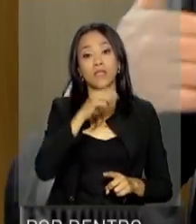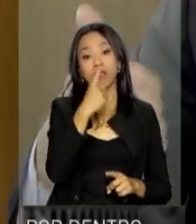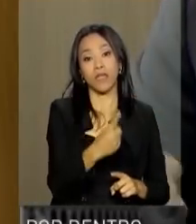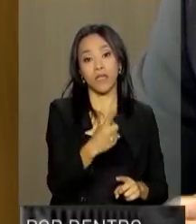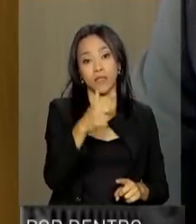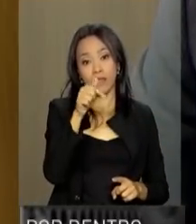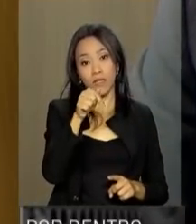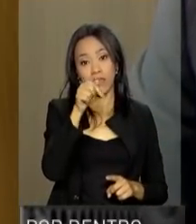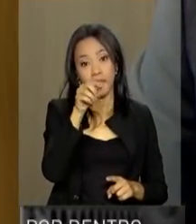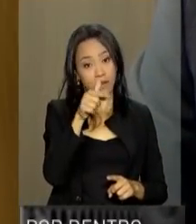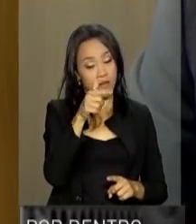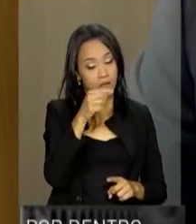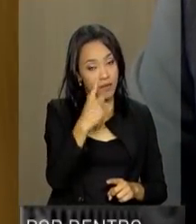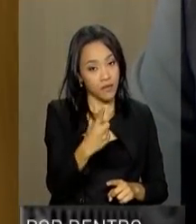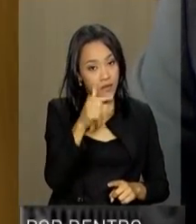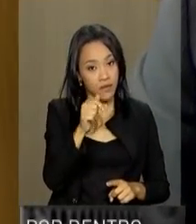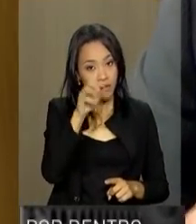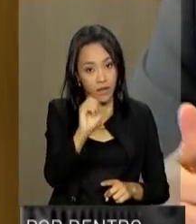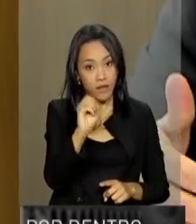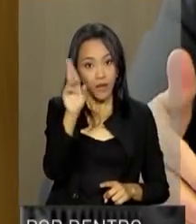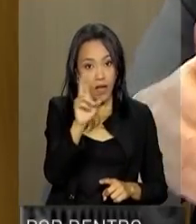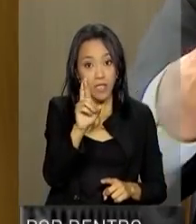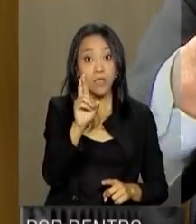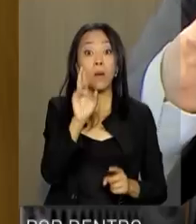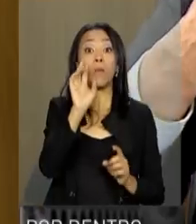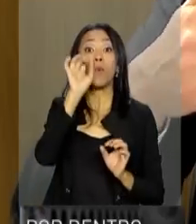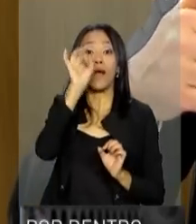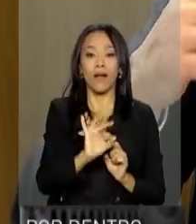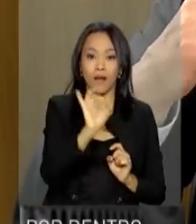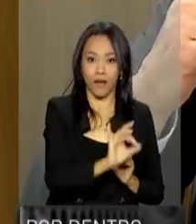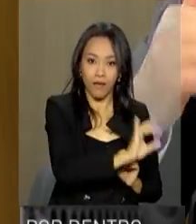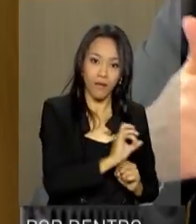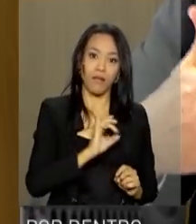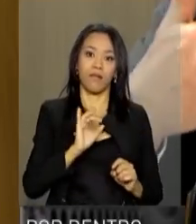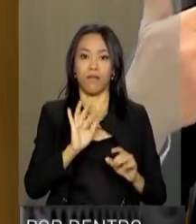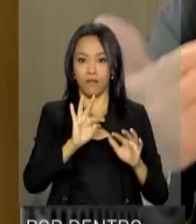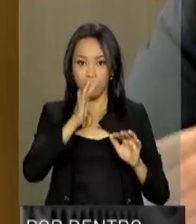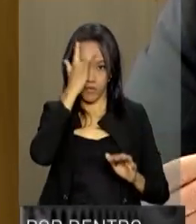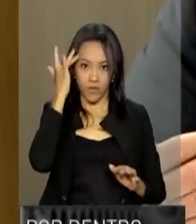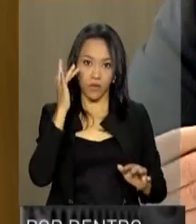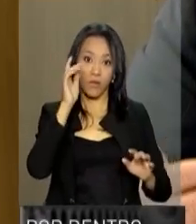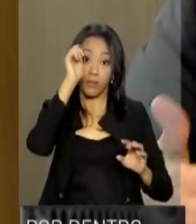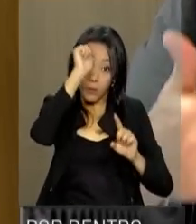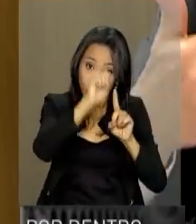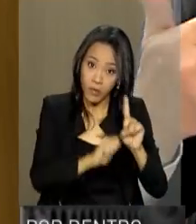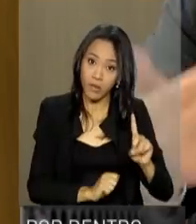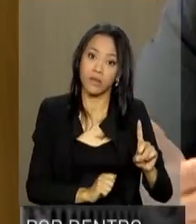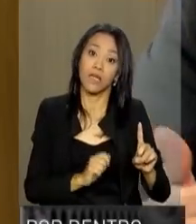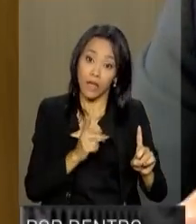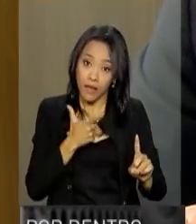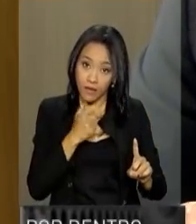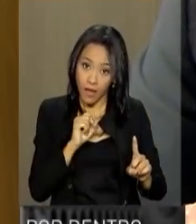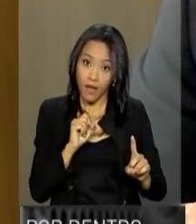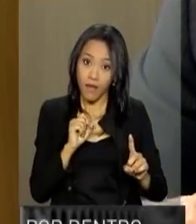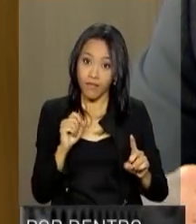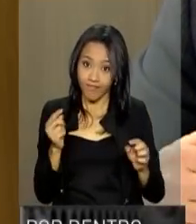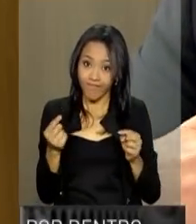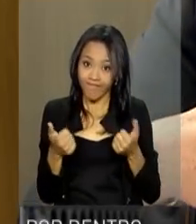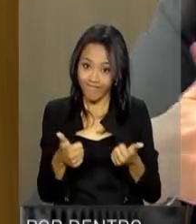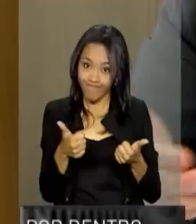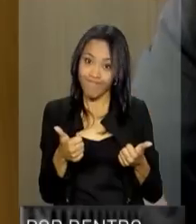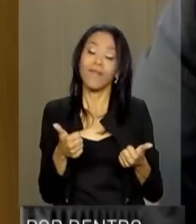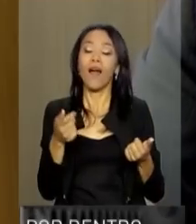por pessoa por mês néné então é essa só é quem tem esse tipo de renda tá é é